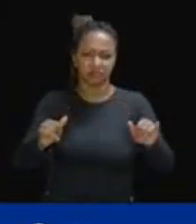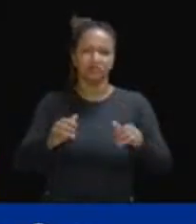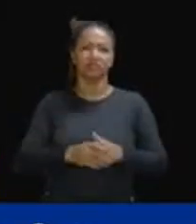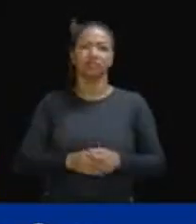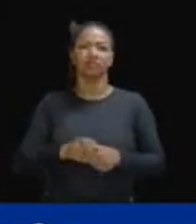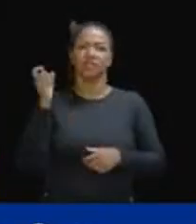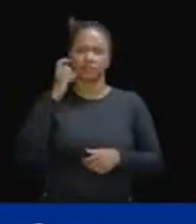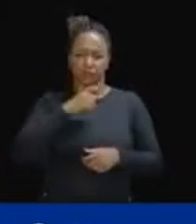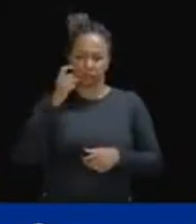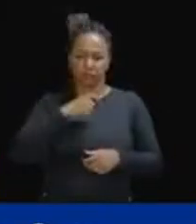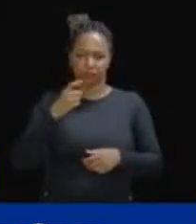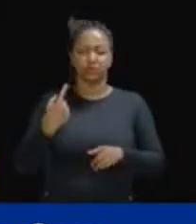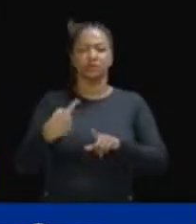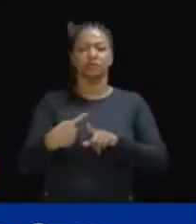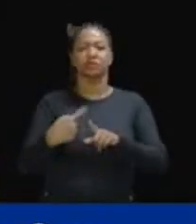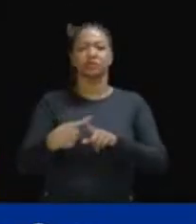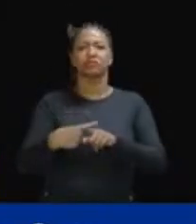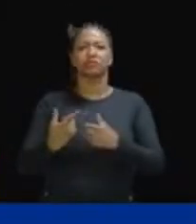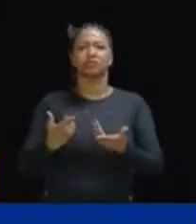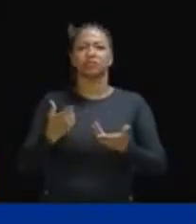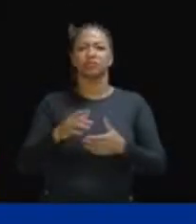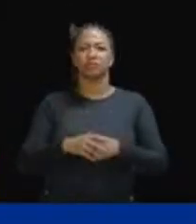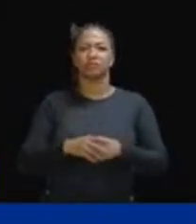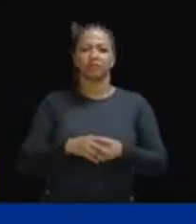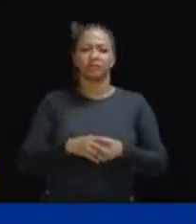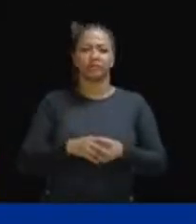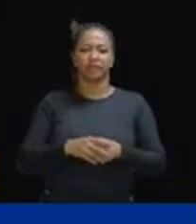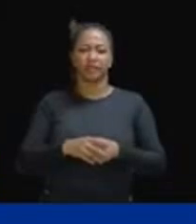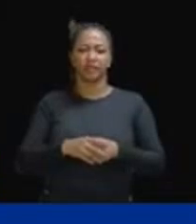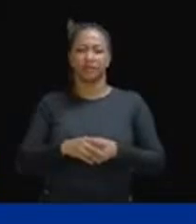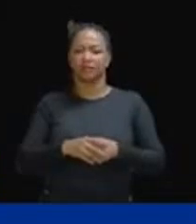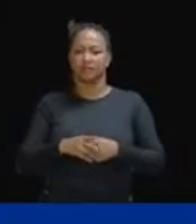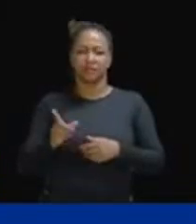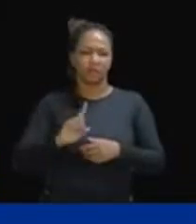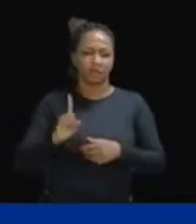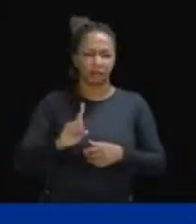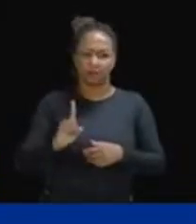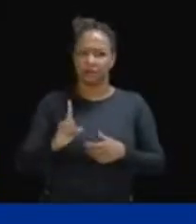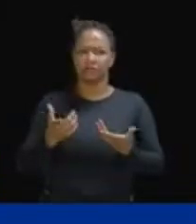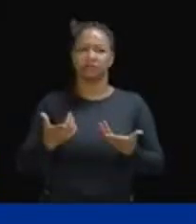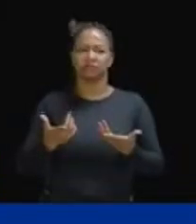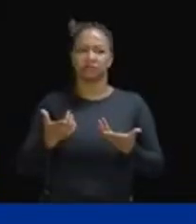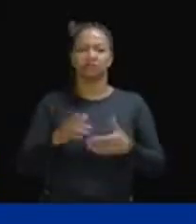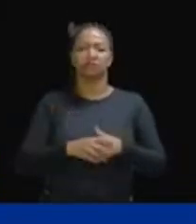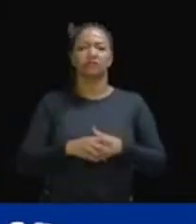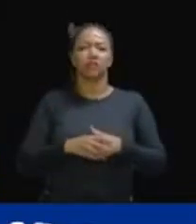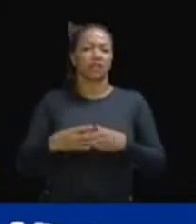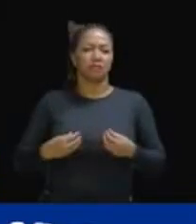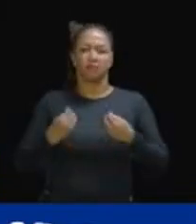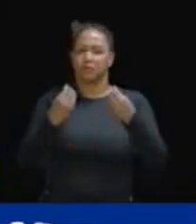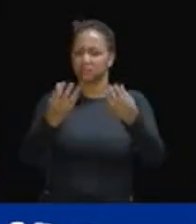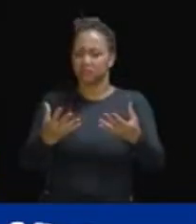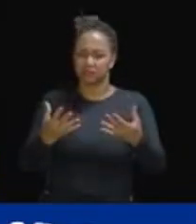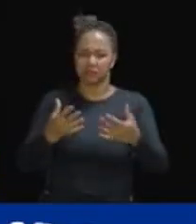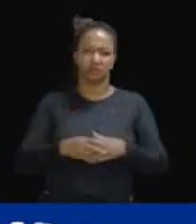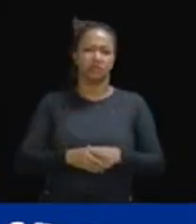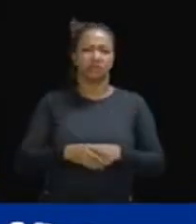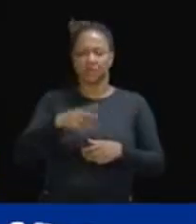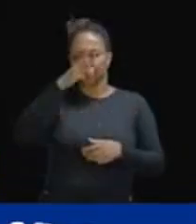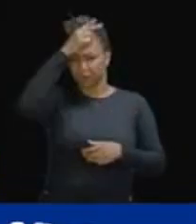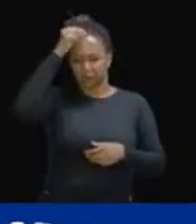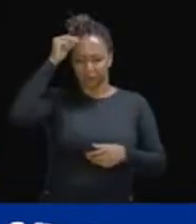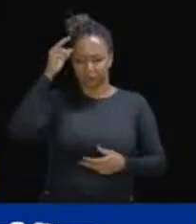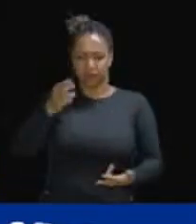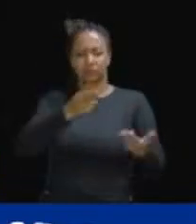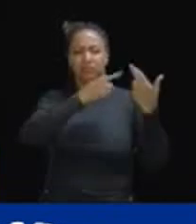manifestamente verídico, porque não é responsável, não é esse atraso e essa não entrega não é responsabilidade da